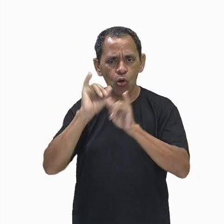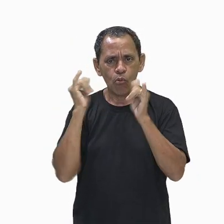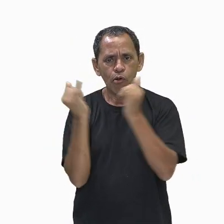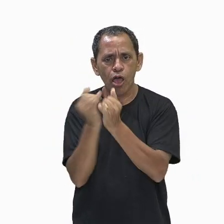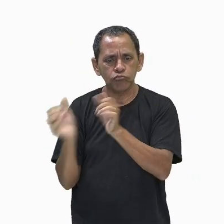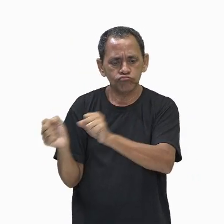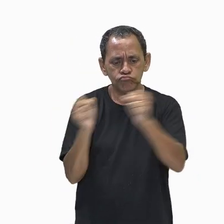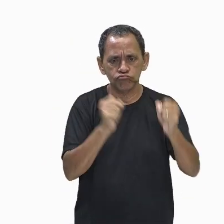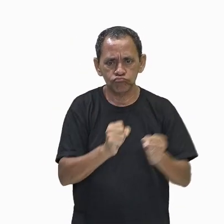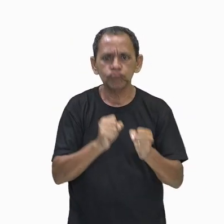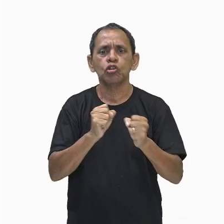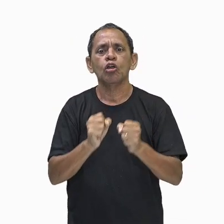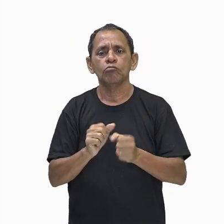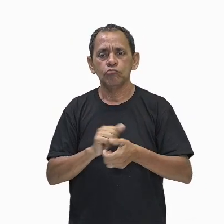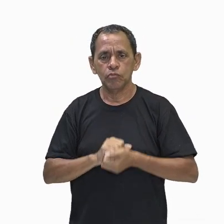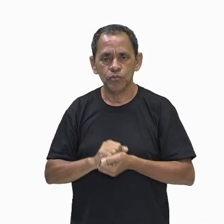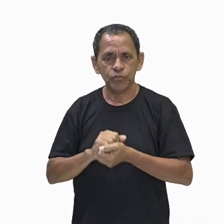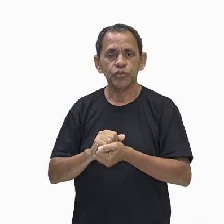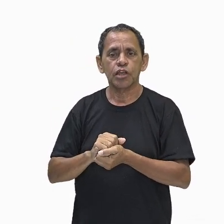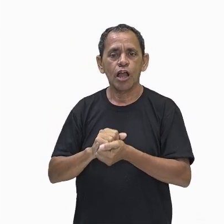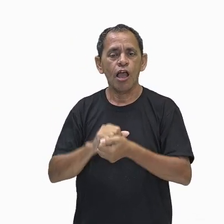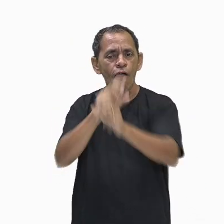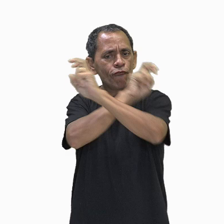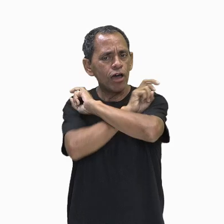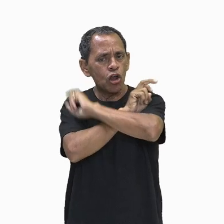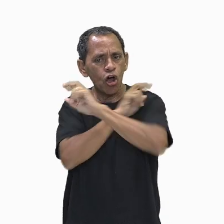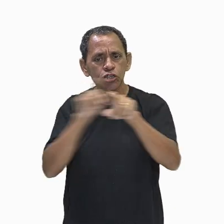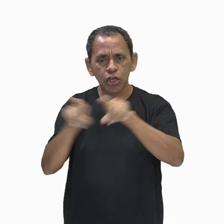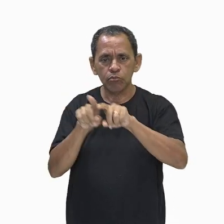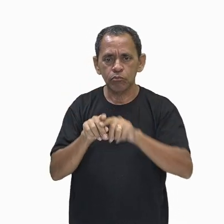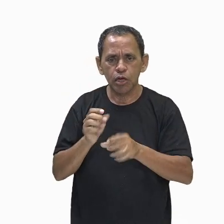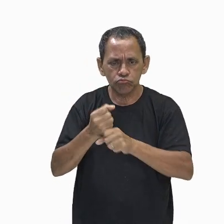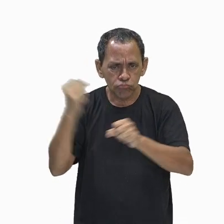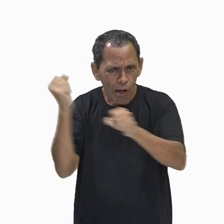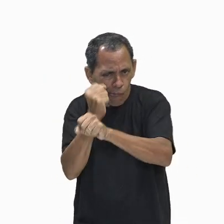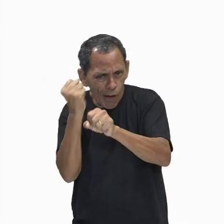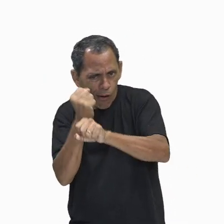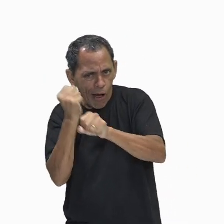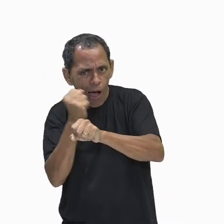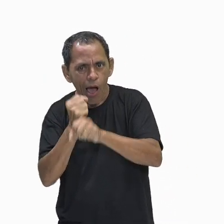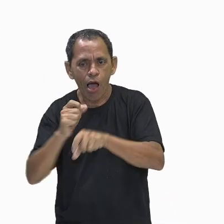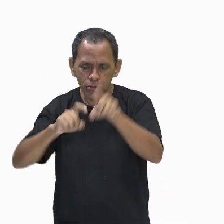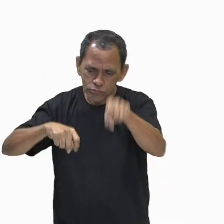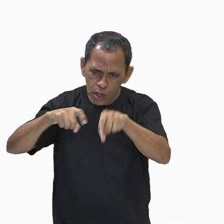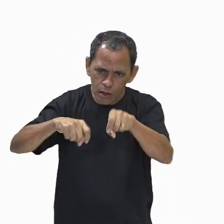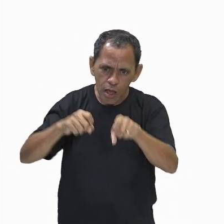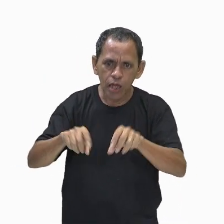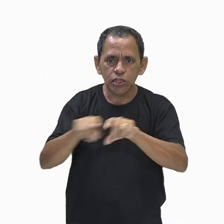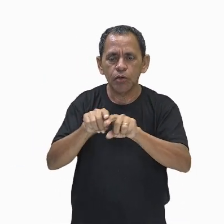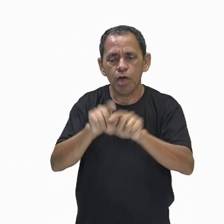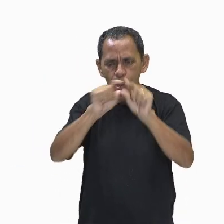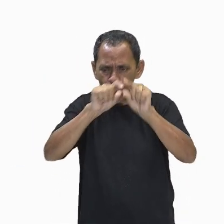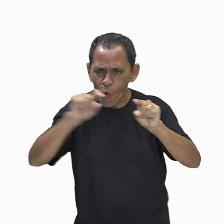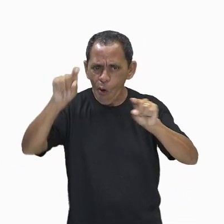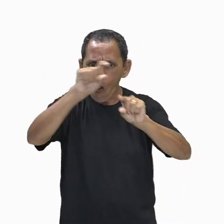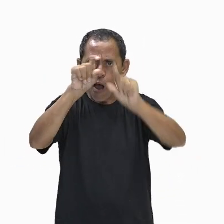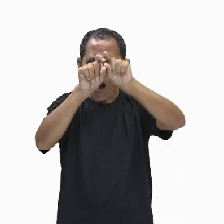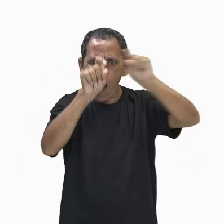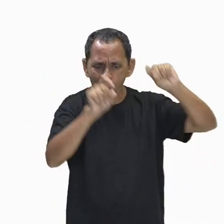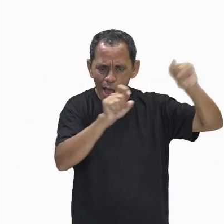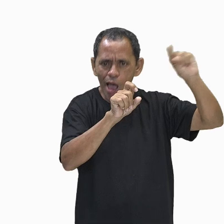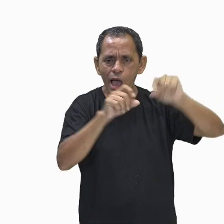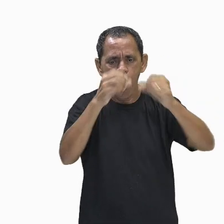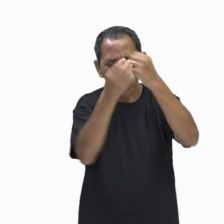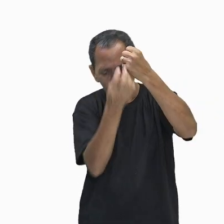do faraó, grandes obras coletivas para a expansão da agricultura, diques, drenagens e irrigação. Temos a construção